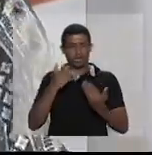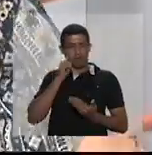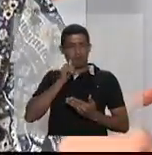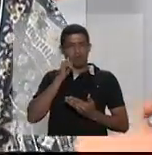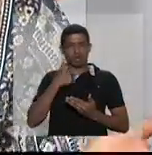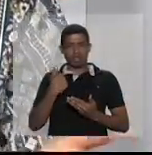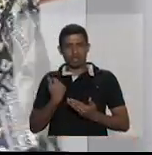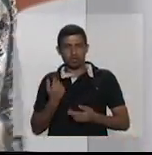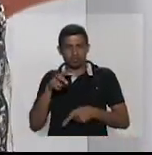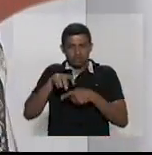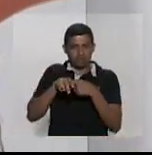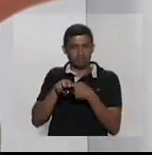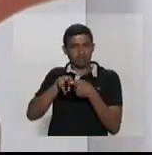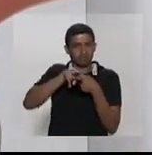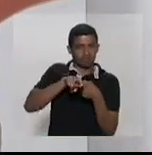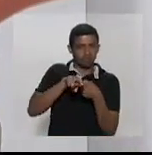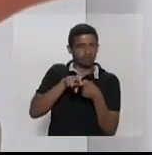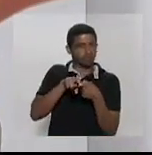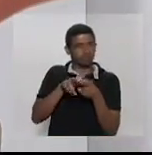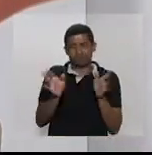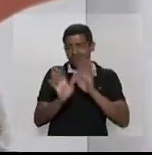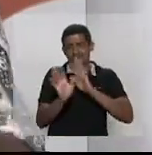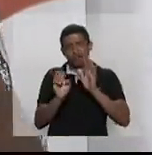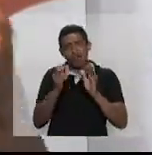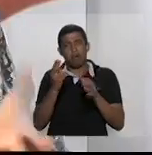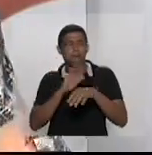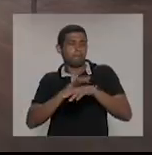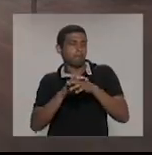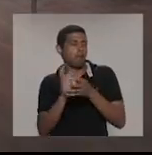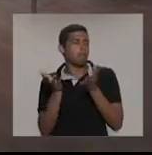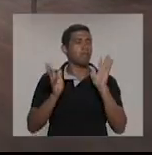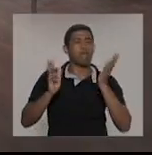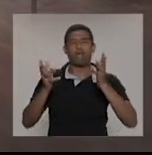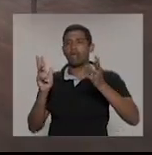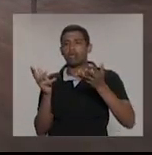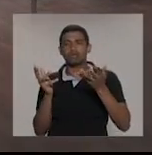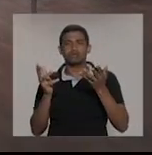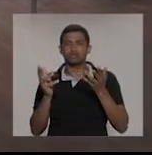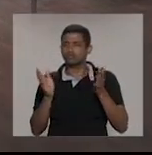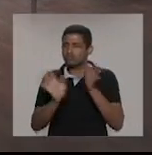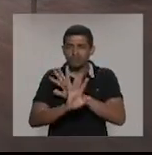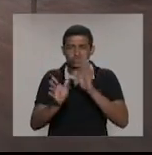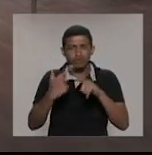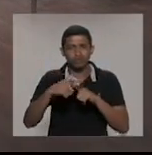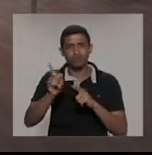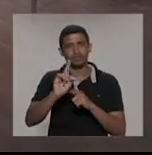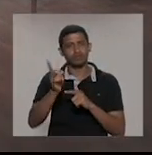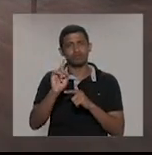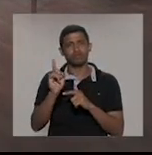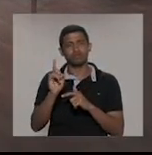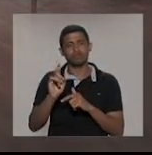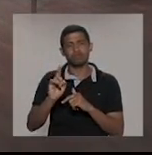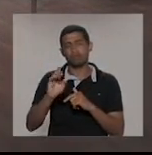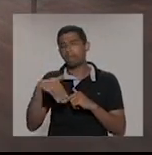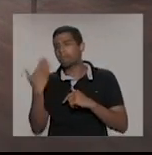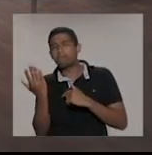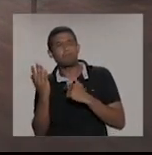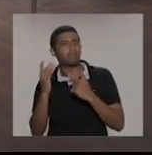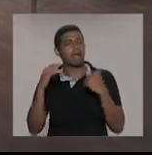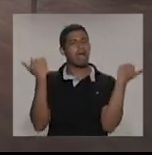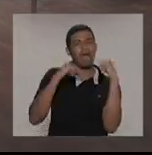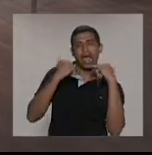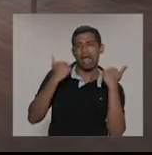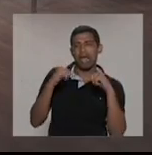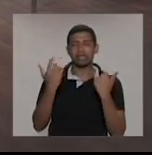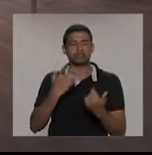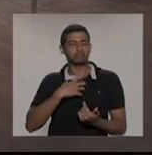feminino. Não tem problema de sentar assim, sabe? Eu não tenho problema de expressar as minhas fragilidades, eu não tenho problema de mexer os meus